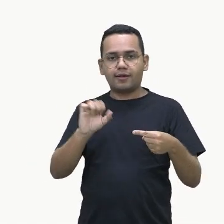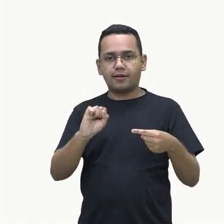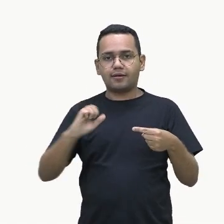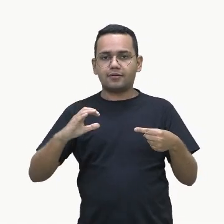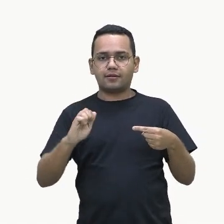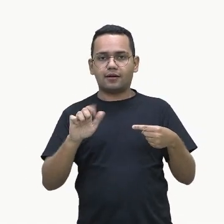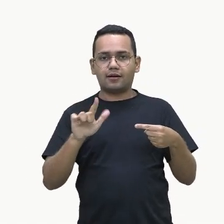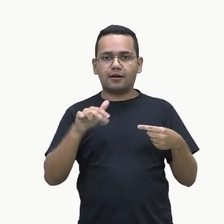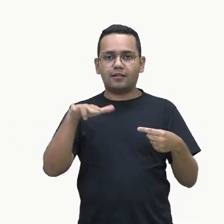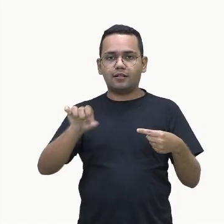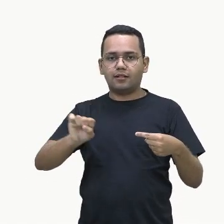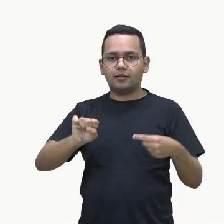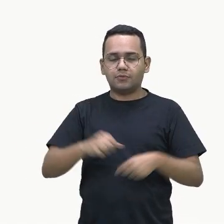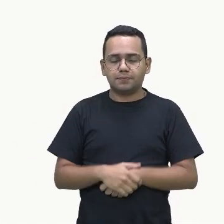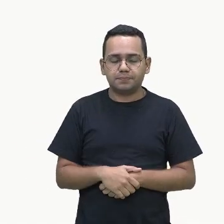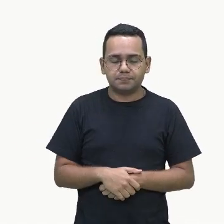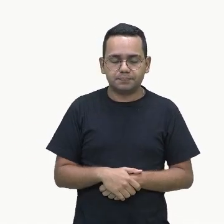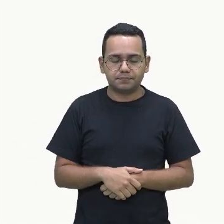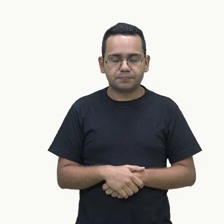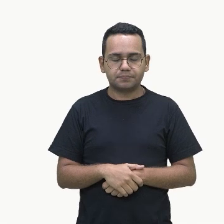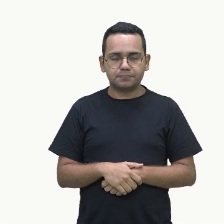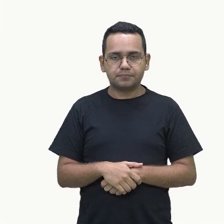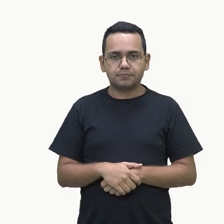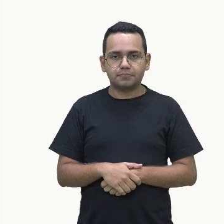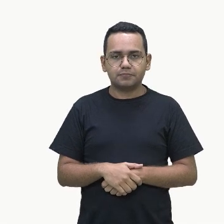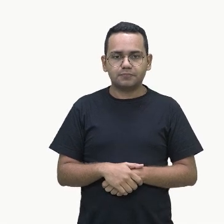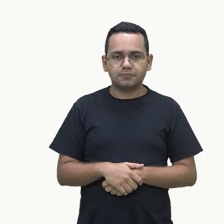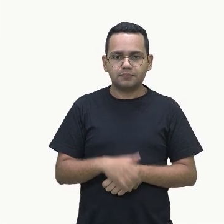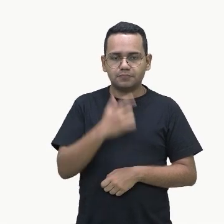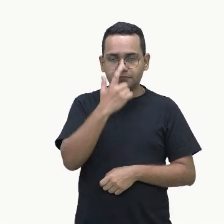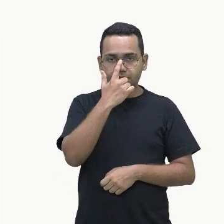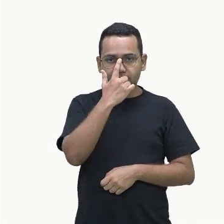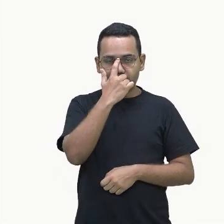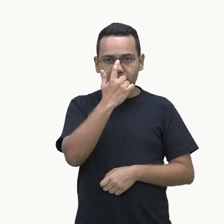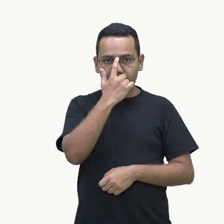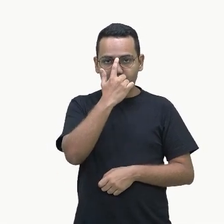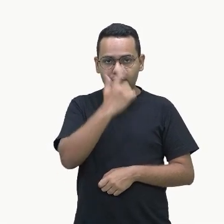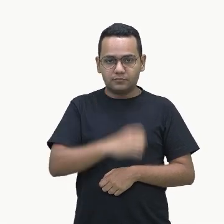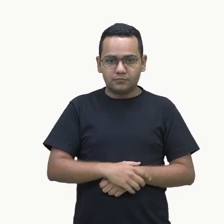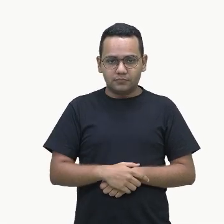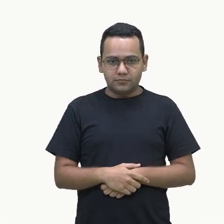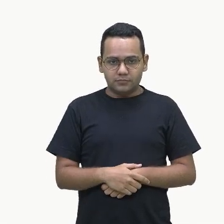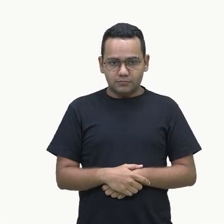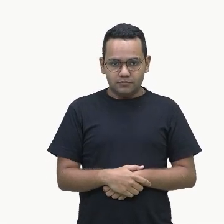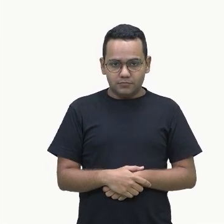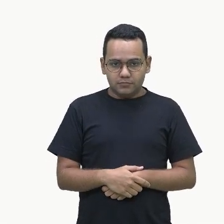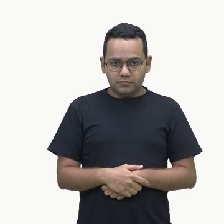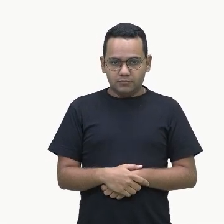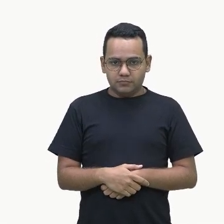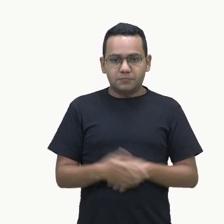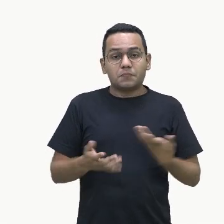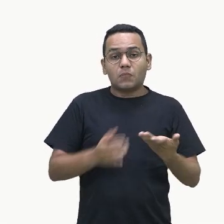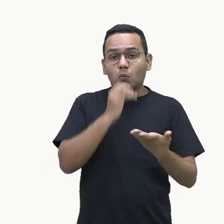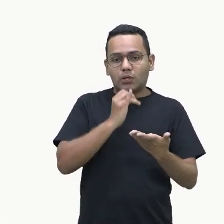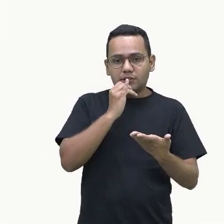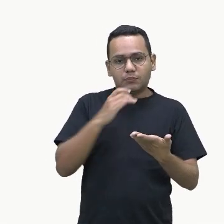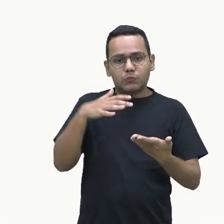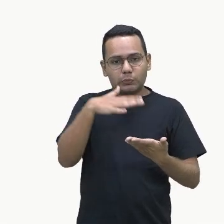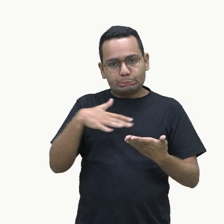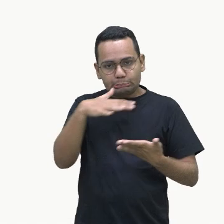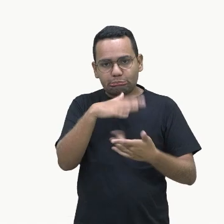E agora, tomando, por exemplo, o triângulo retângulo particular dos egípcios e